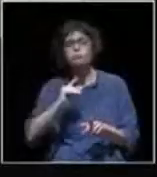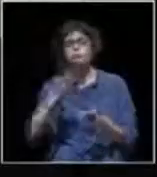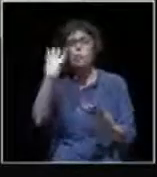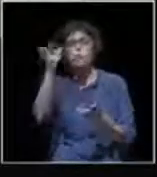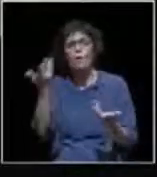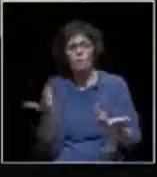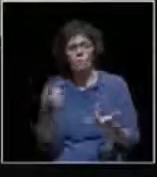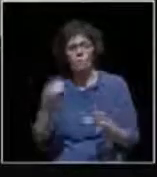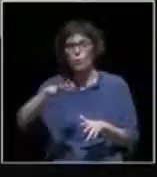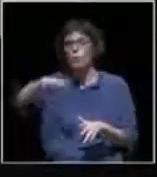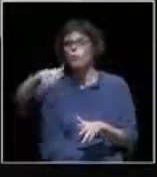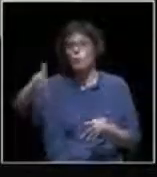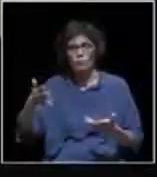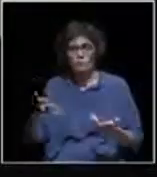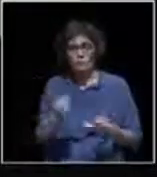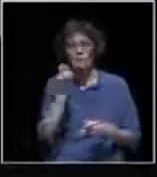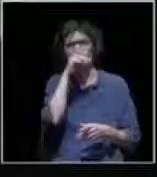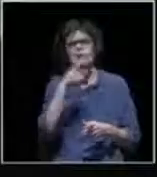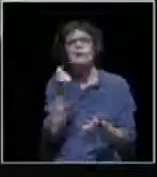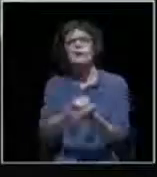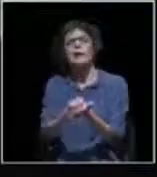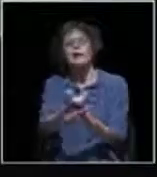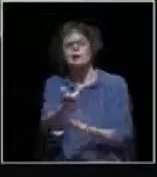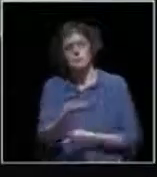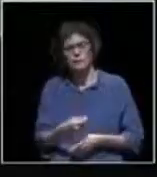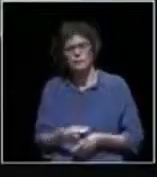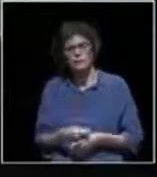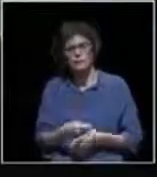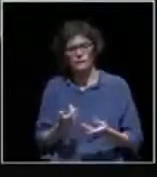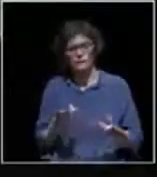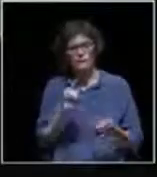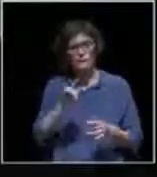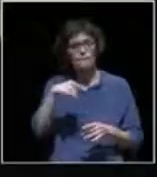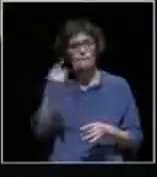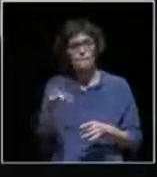assumirá os custos inerentes a essas deslocalizações? Finalmente,